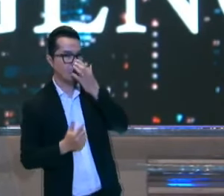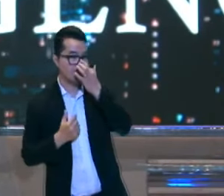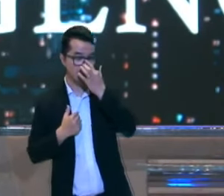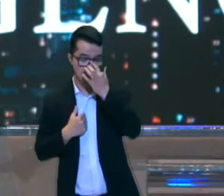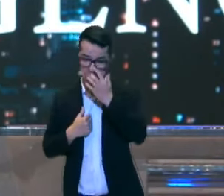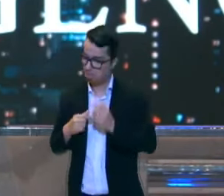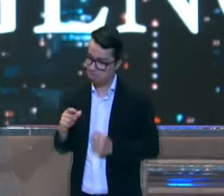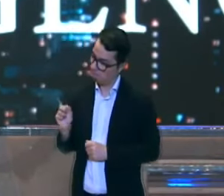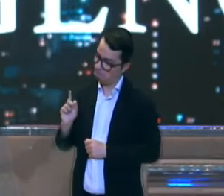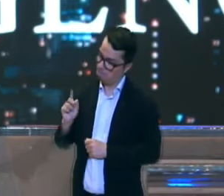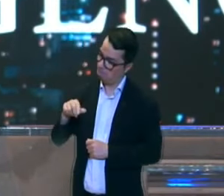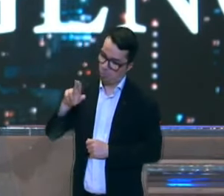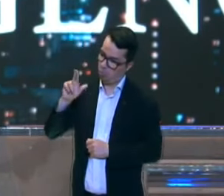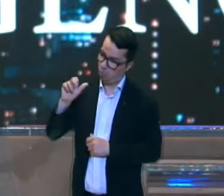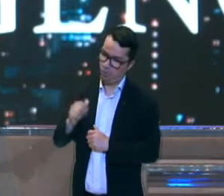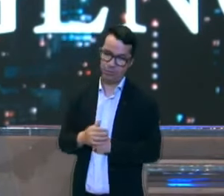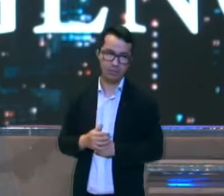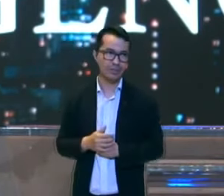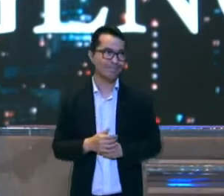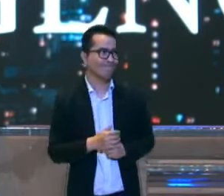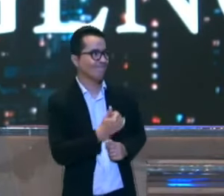Há anos eu tento ajudá-la.